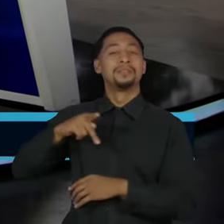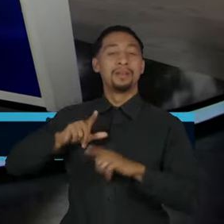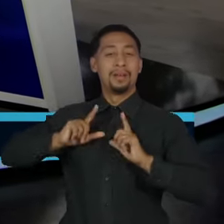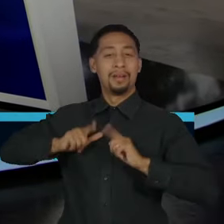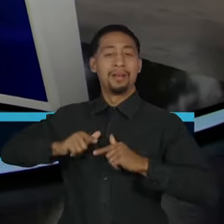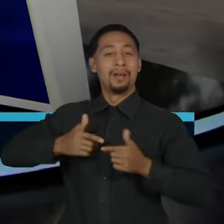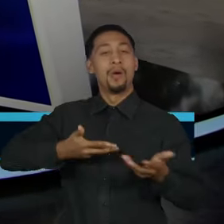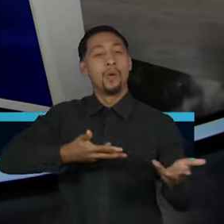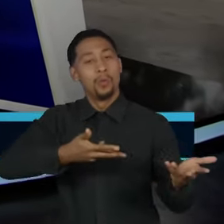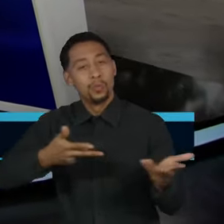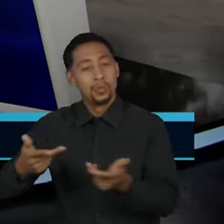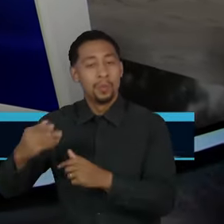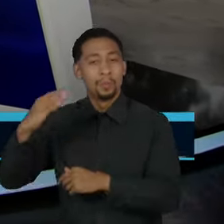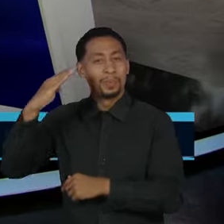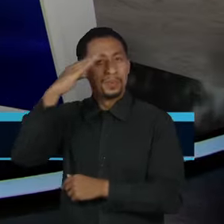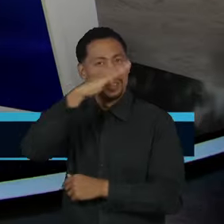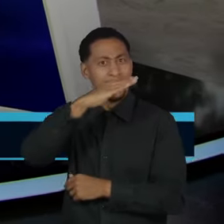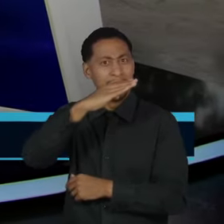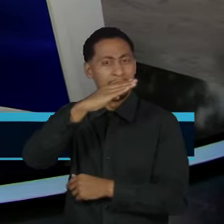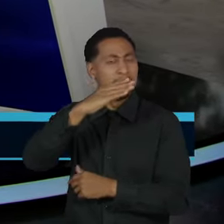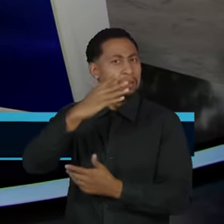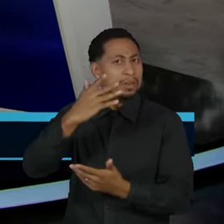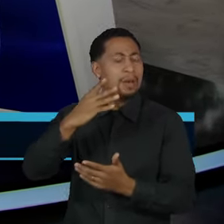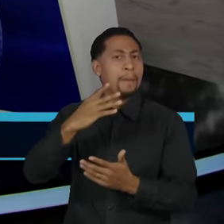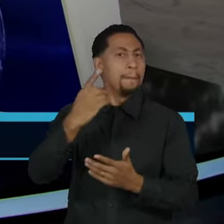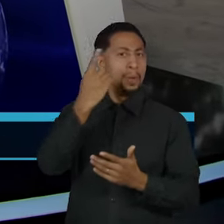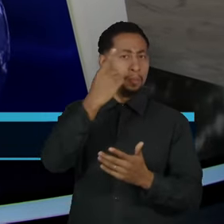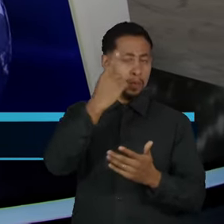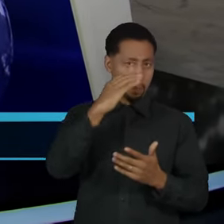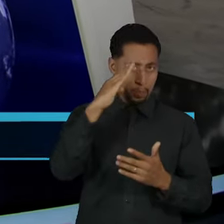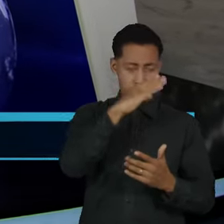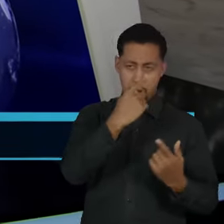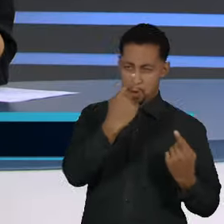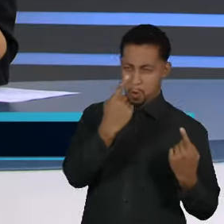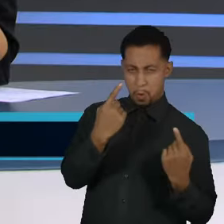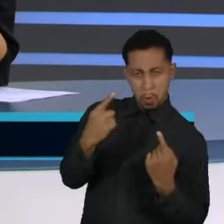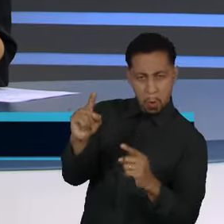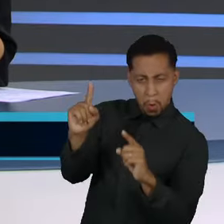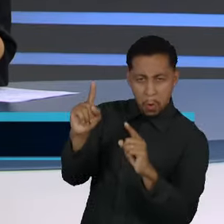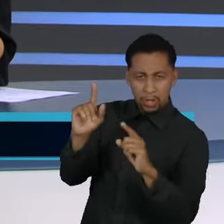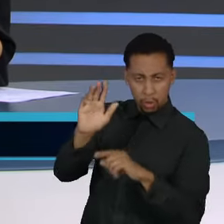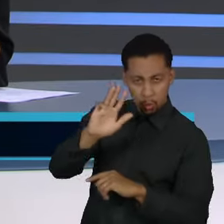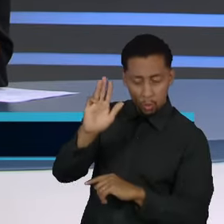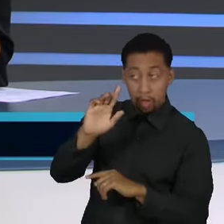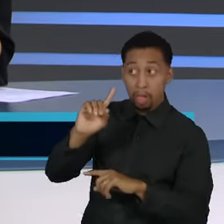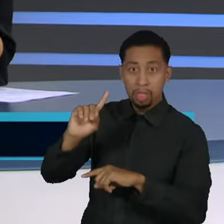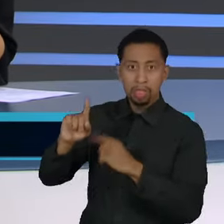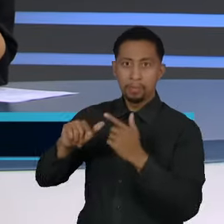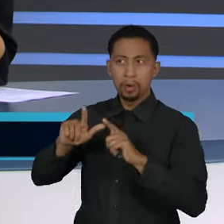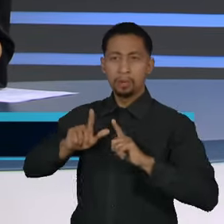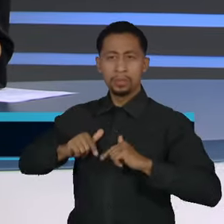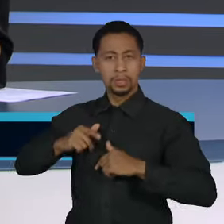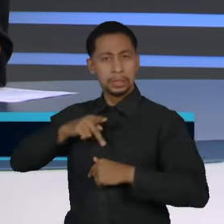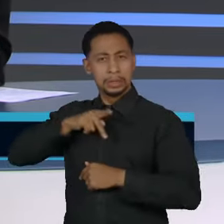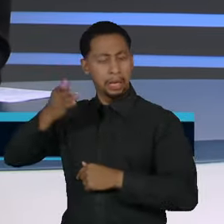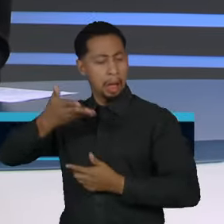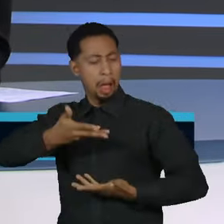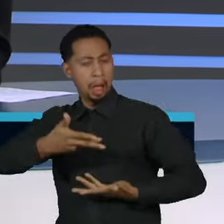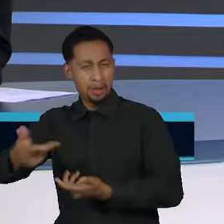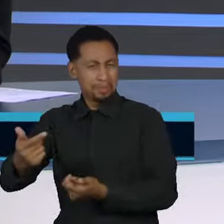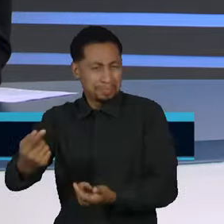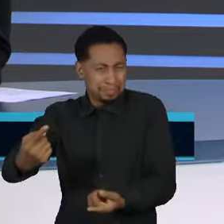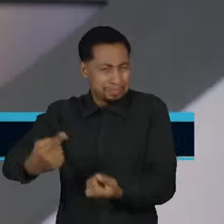ex-presidente Bolsonaro atacar o presidente Lula. Afinal, Bolsonaro foi convidado para quê? Qual o objetivo desse